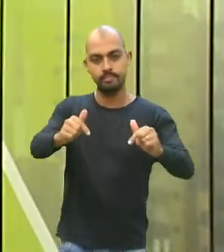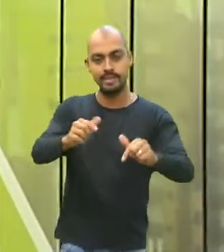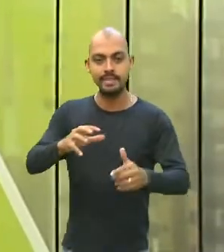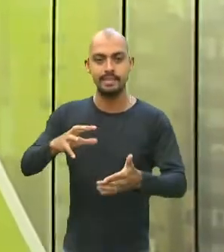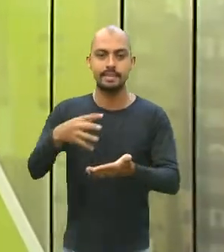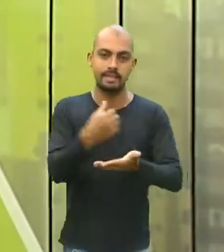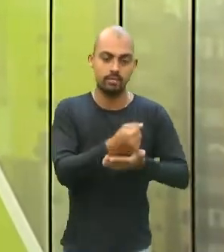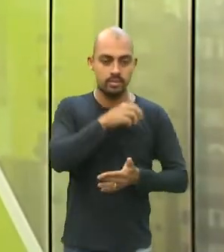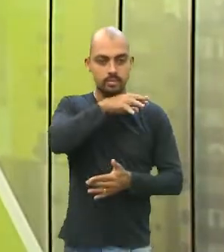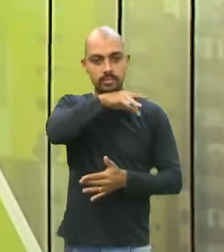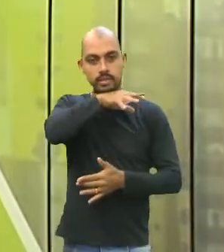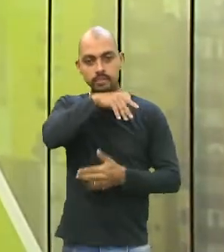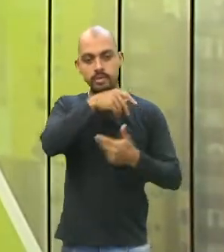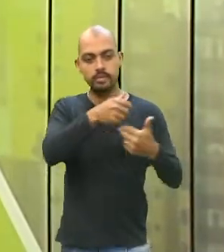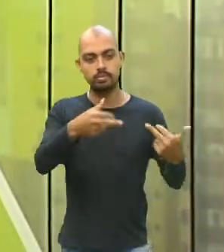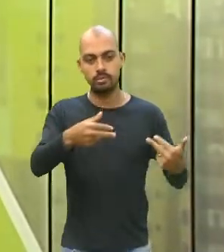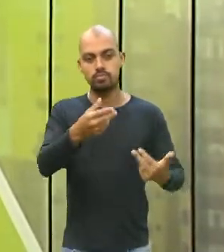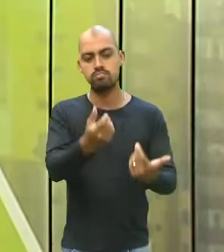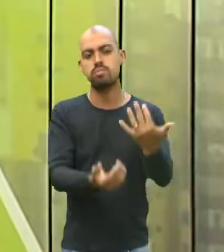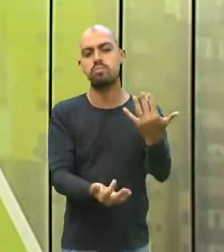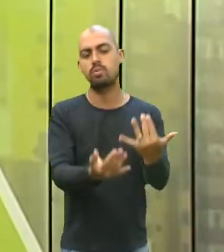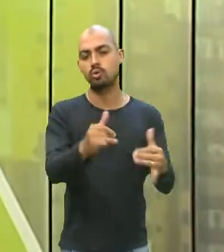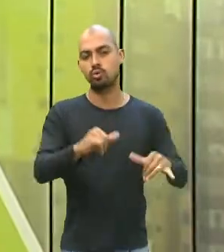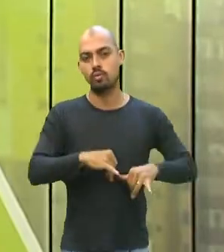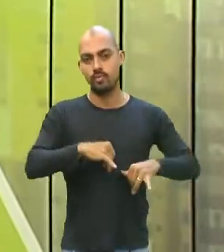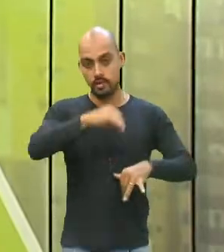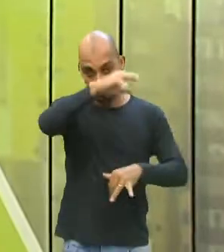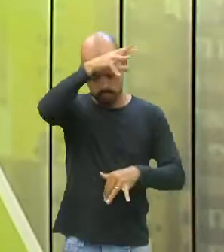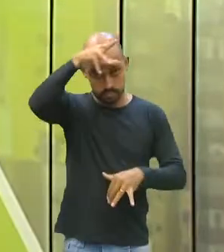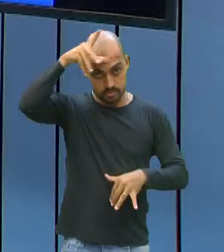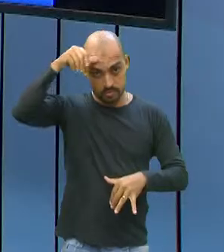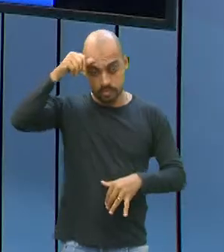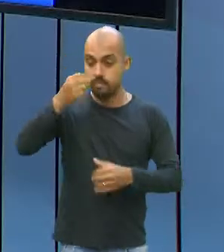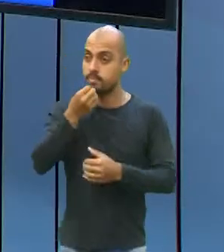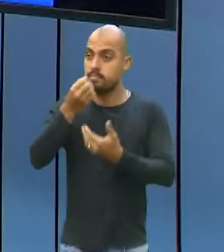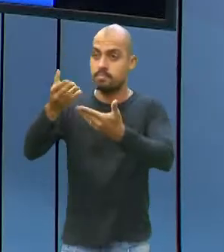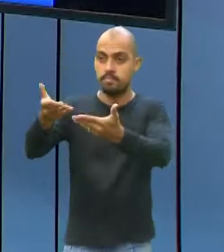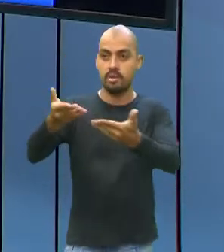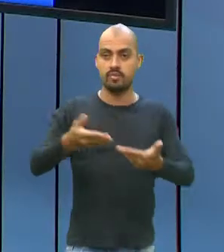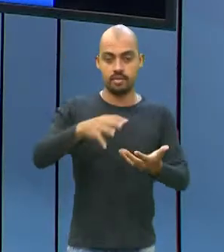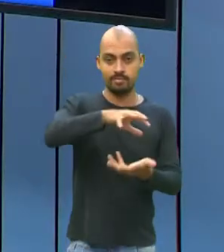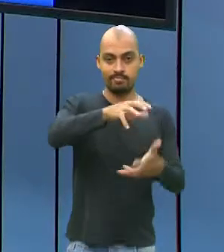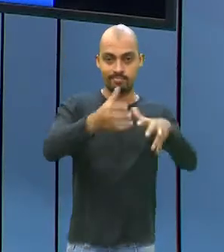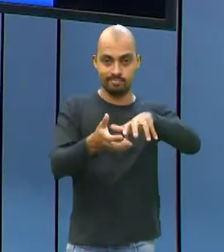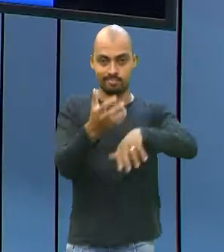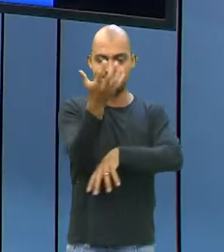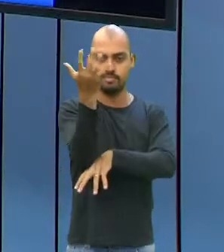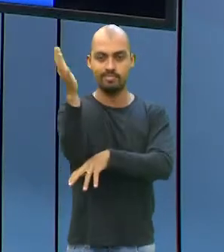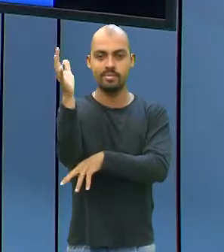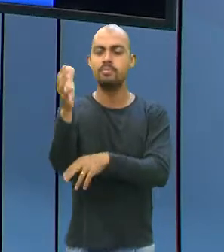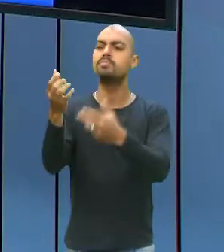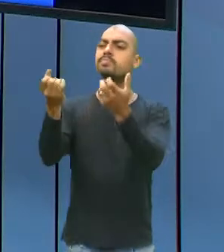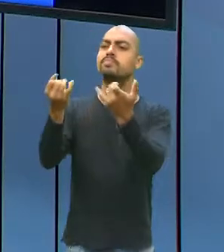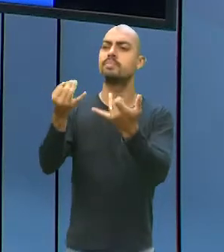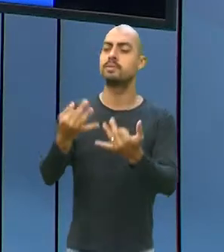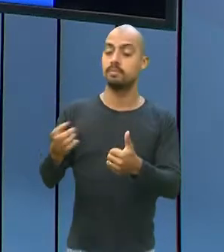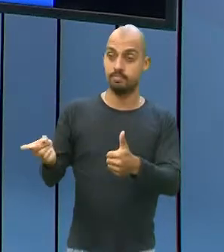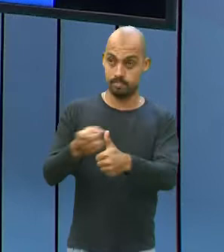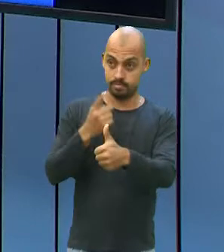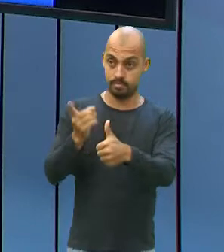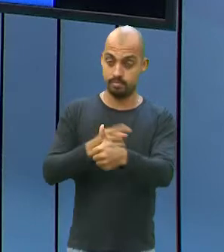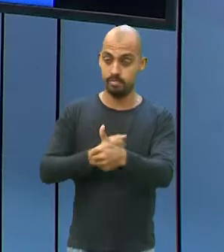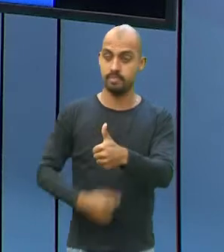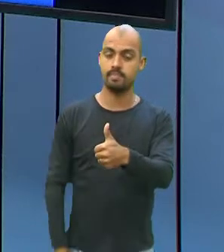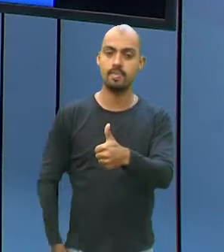de resgate dos animais queimados lá no Pantanal. Raíssa, seja bem-vinda ao Giro Ambiental. Me fala